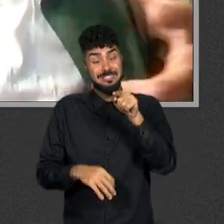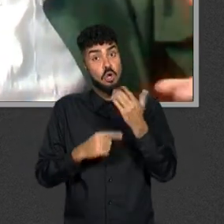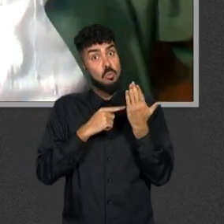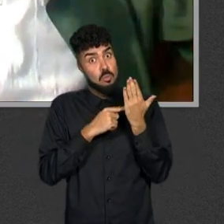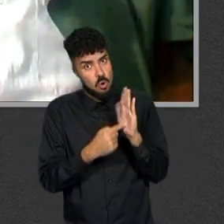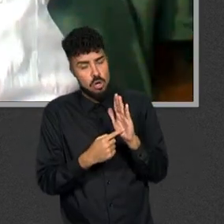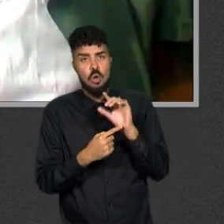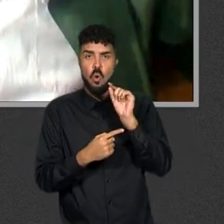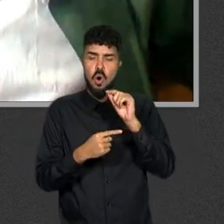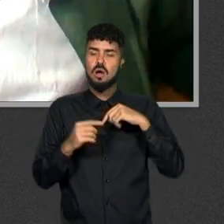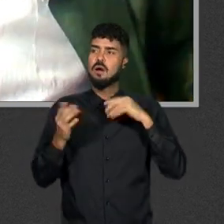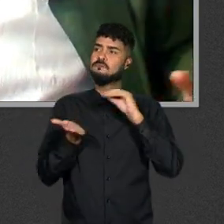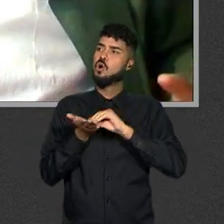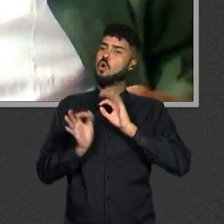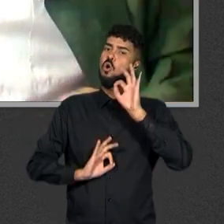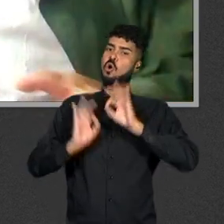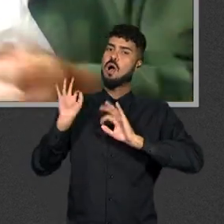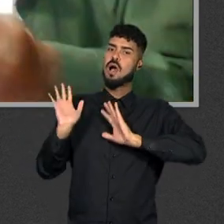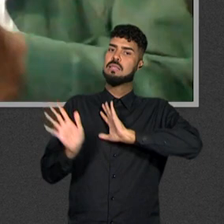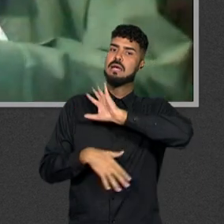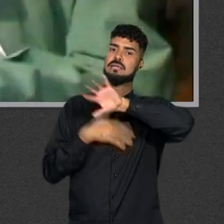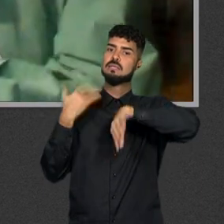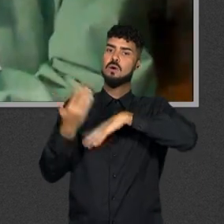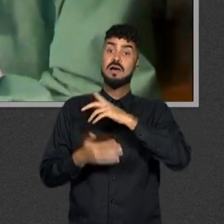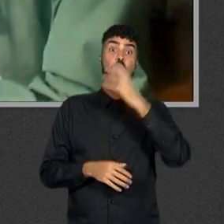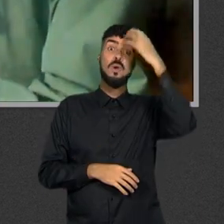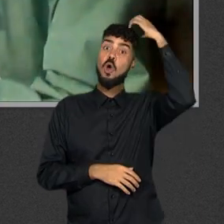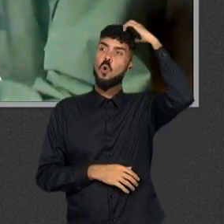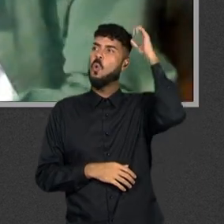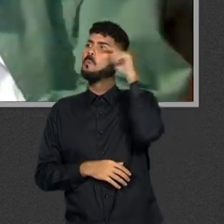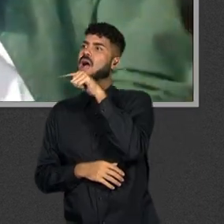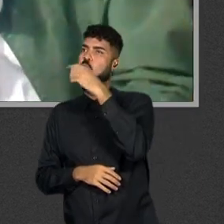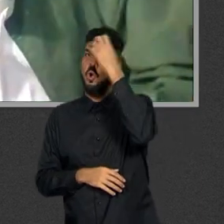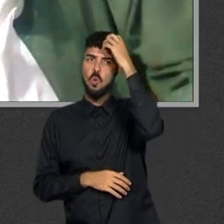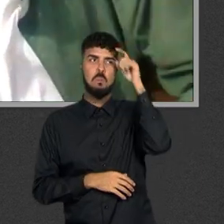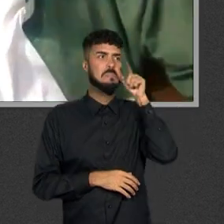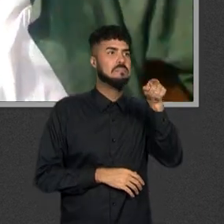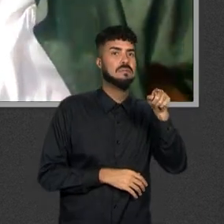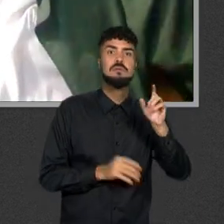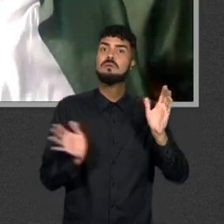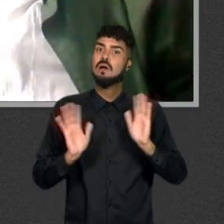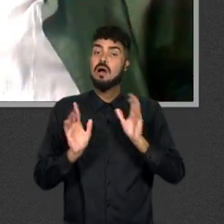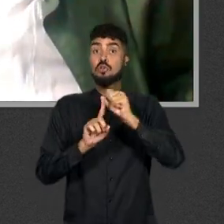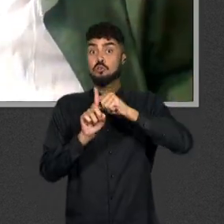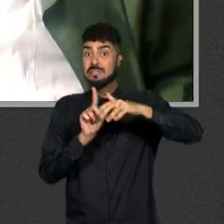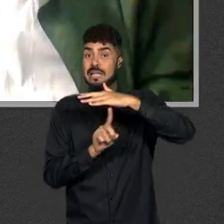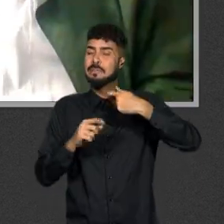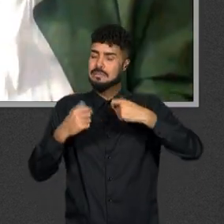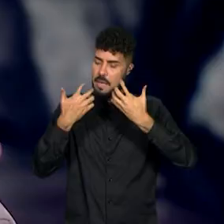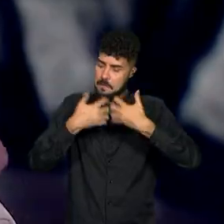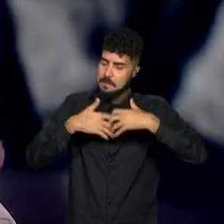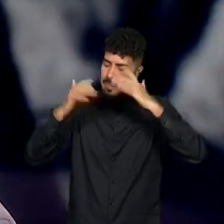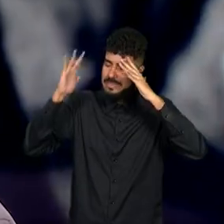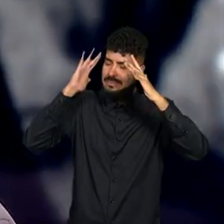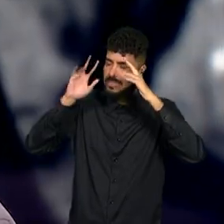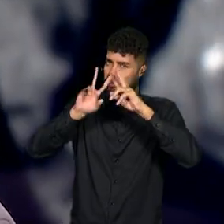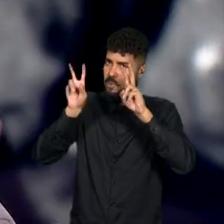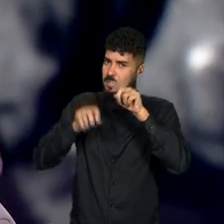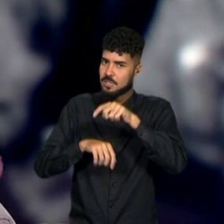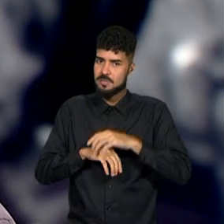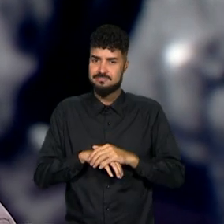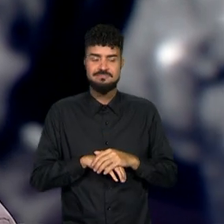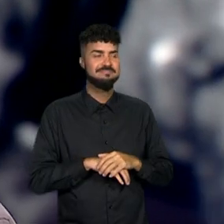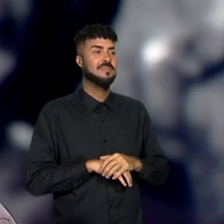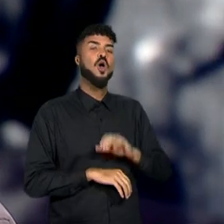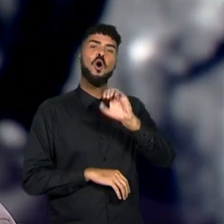uma desorganização. É. E não é culpa do fulano, do Beltrano, mas a sociedade tem que pensar sobre isso. Olívio, chegamos